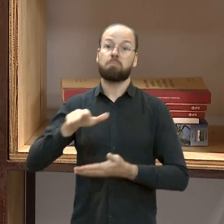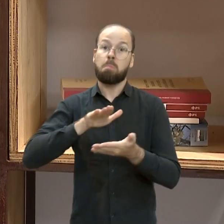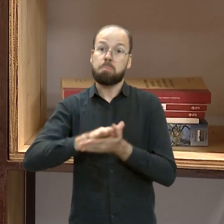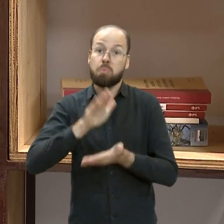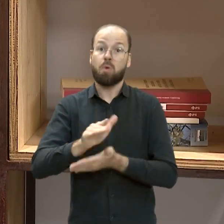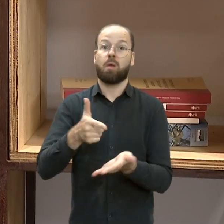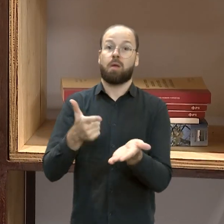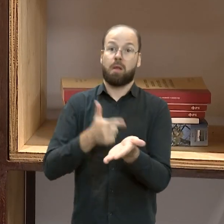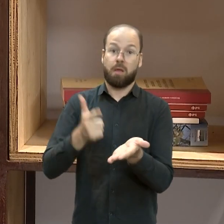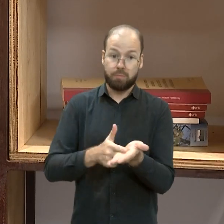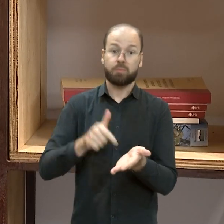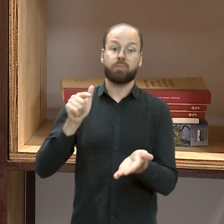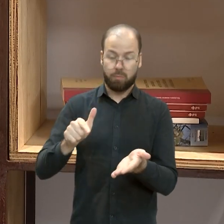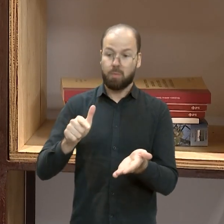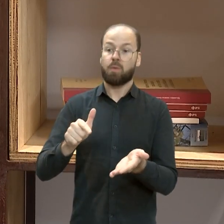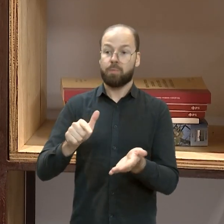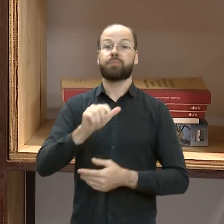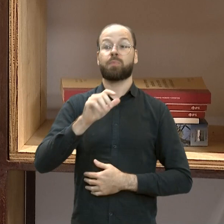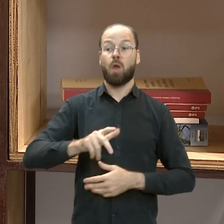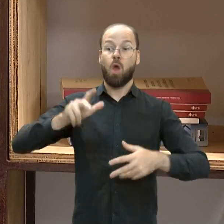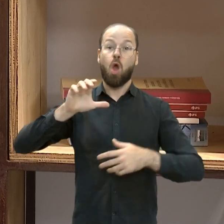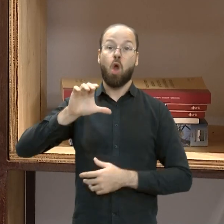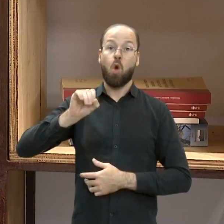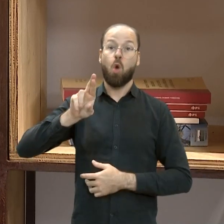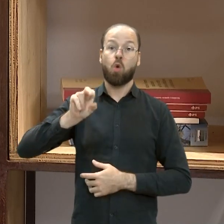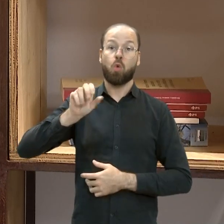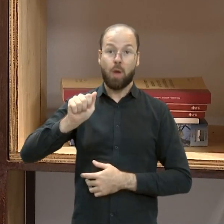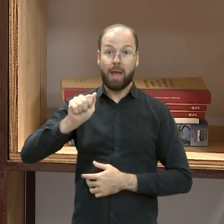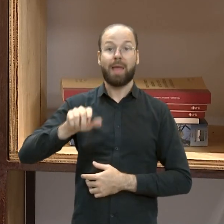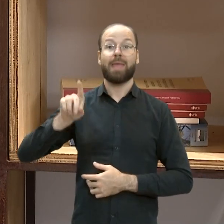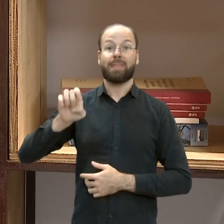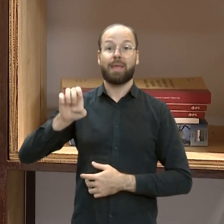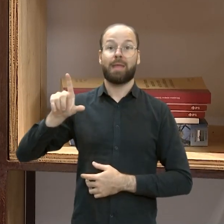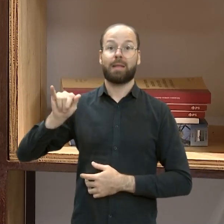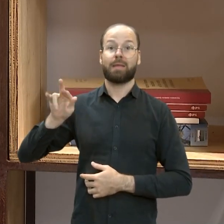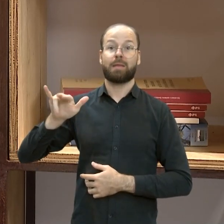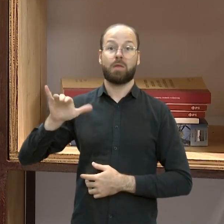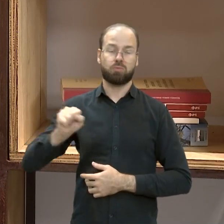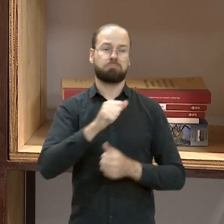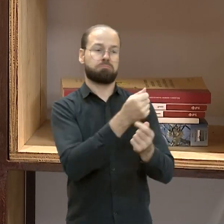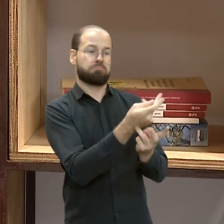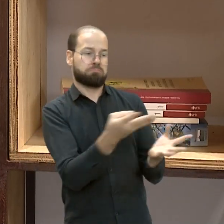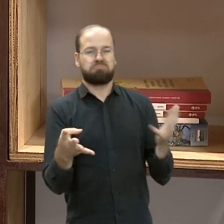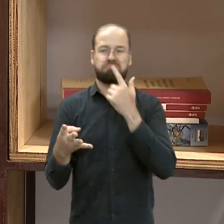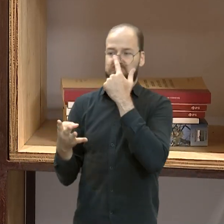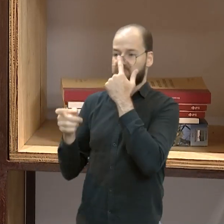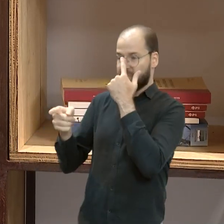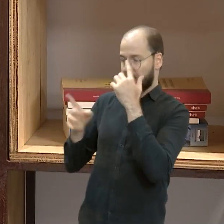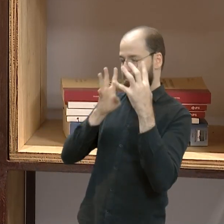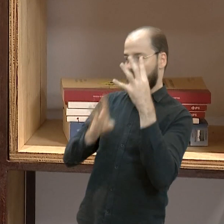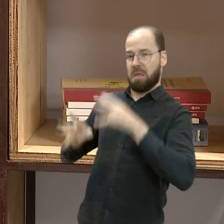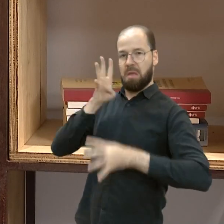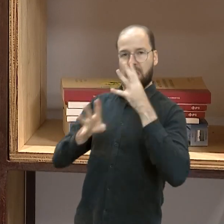livro Coroa de Lírios. Esse livro não foi muito bem aceito pela crítica